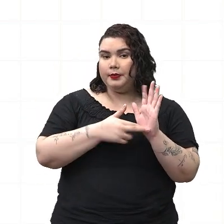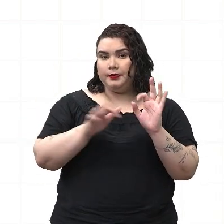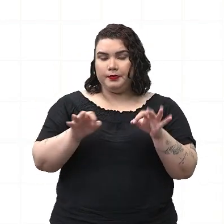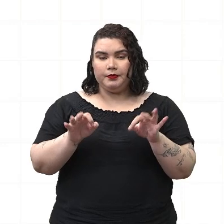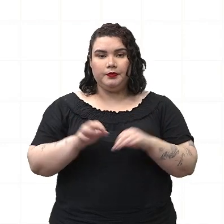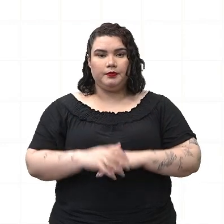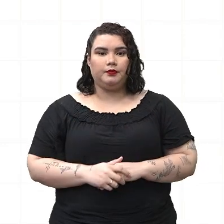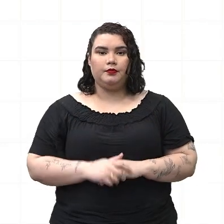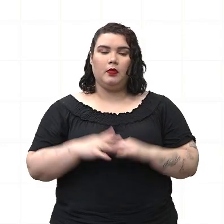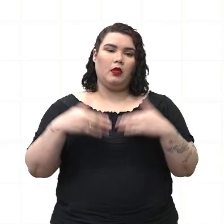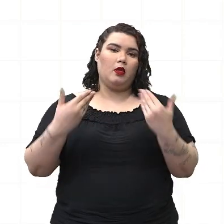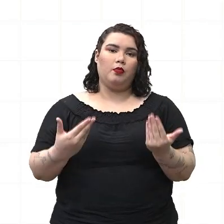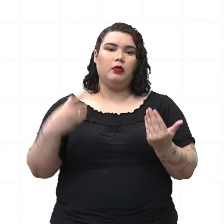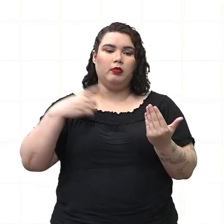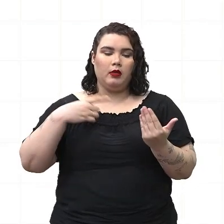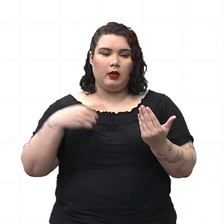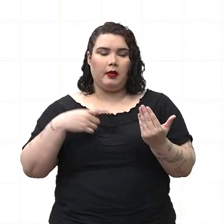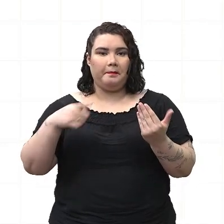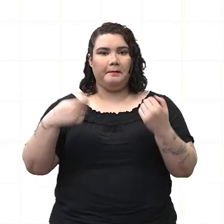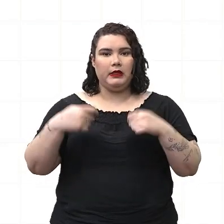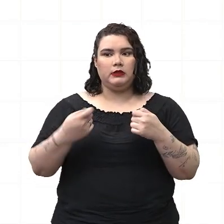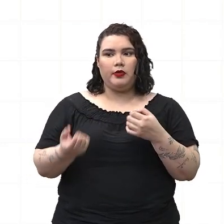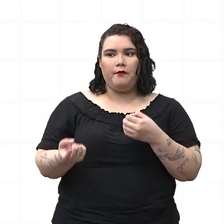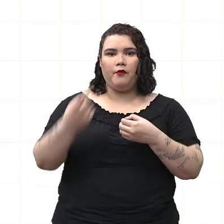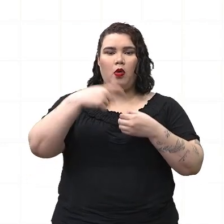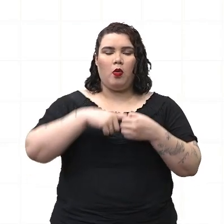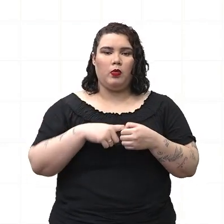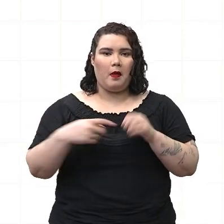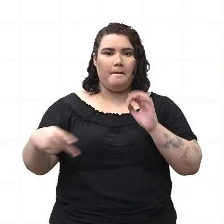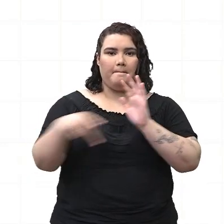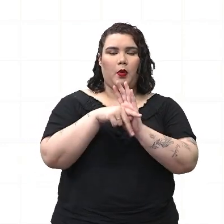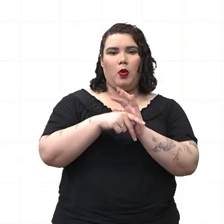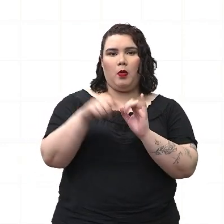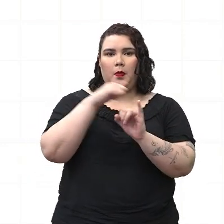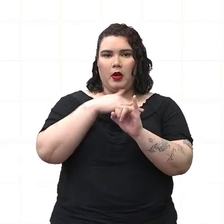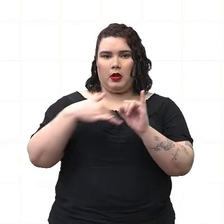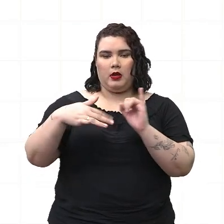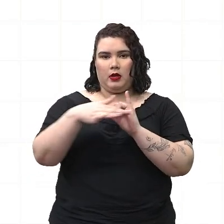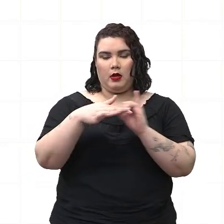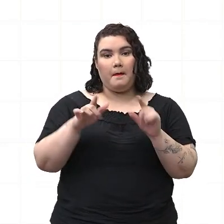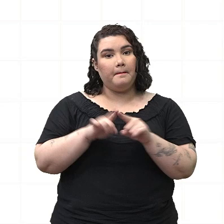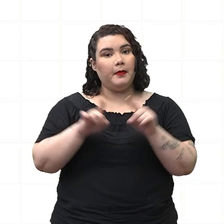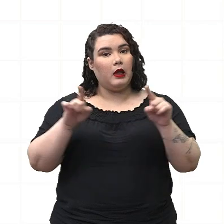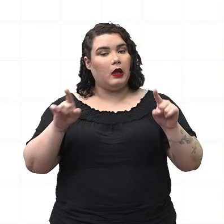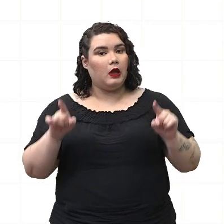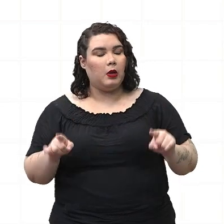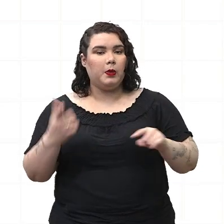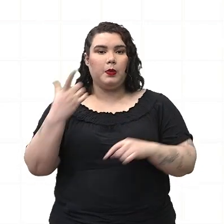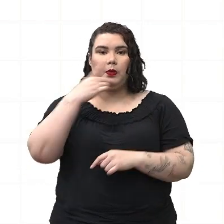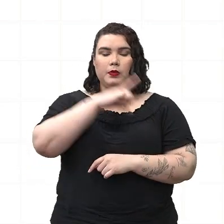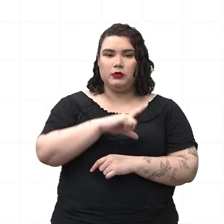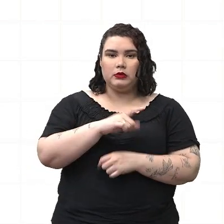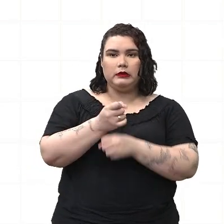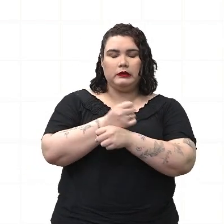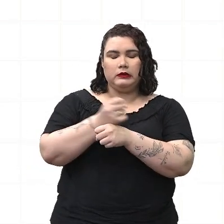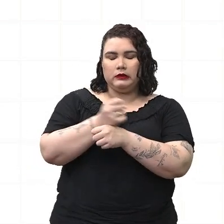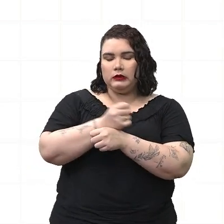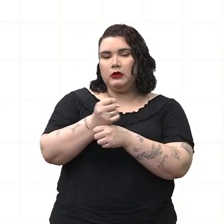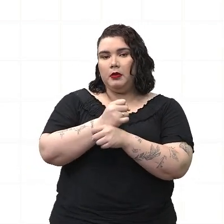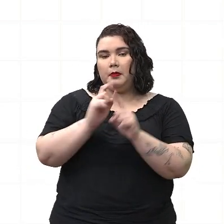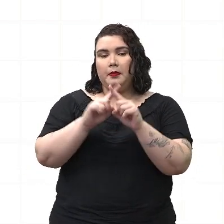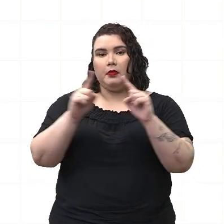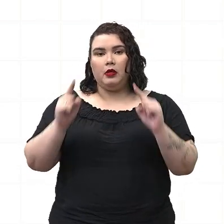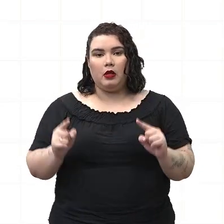Então houve essa necessidade de resgatar, né, as Ilhas Malvinas, mas Eles conseguiram durante um tempo, mas o Reino